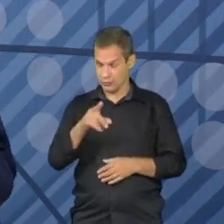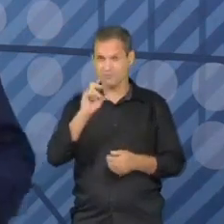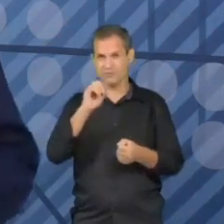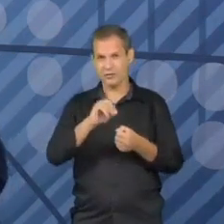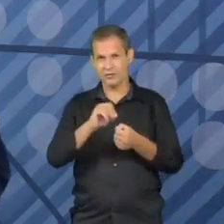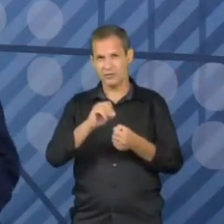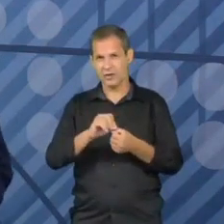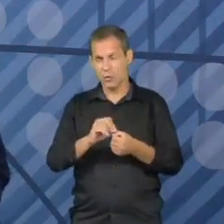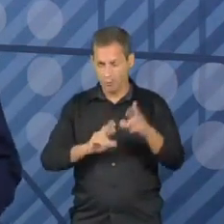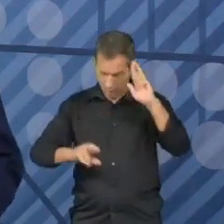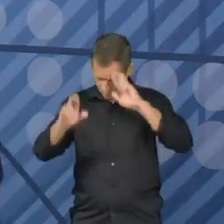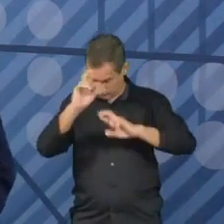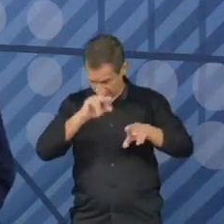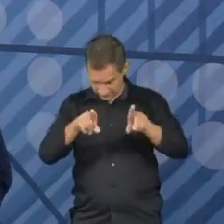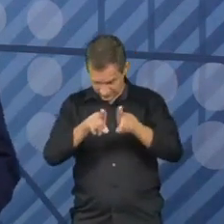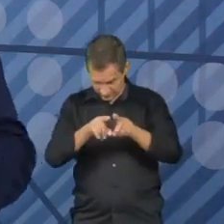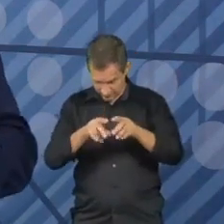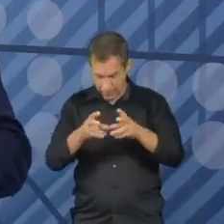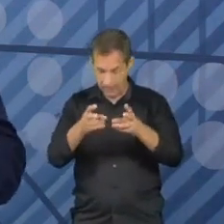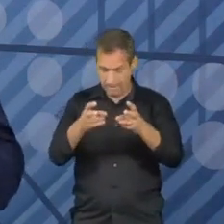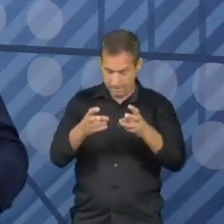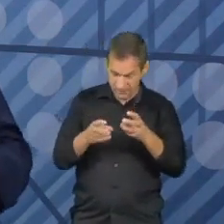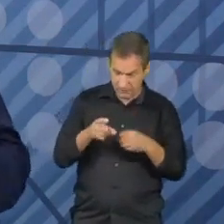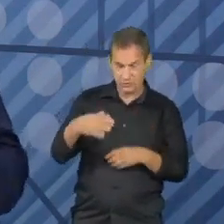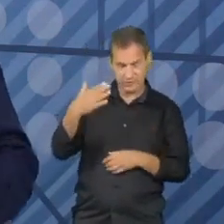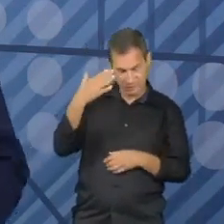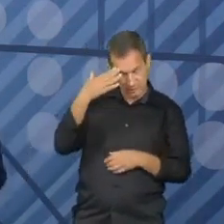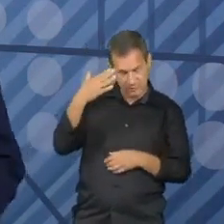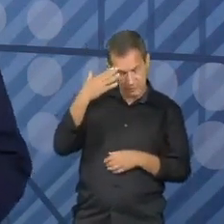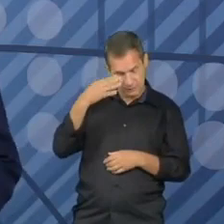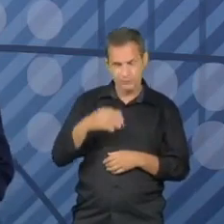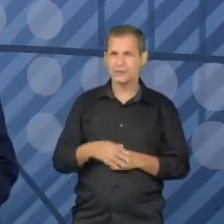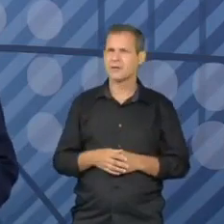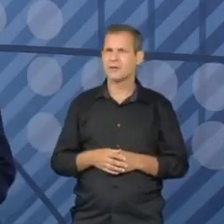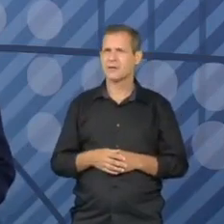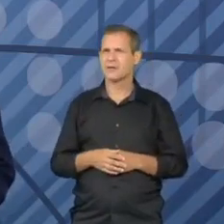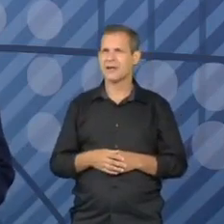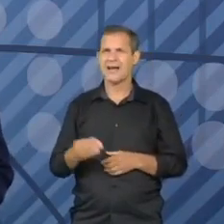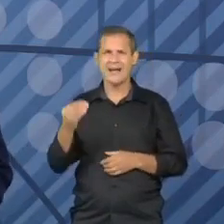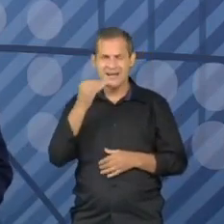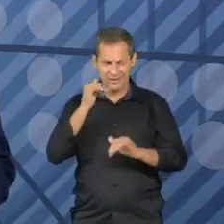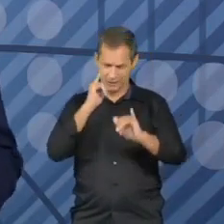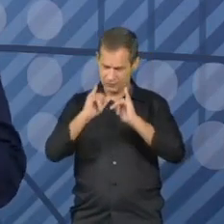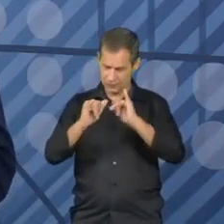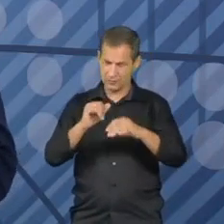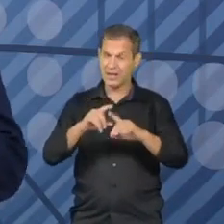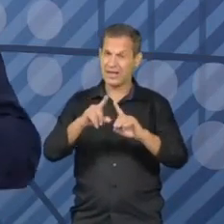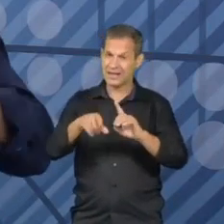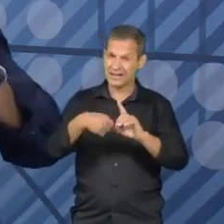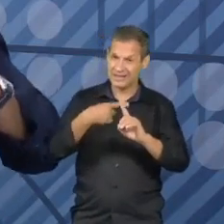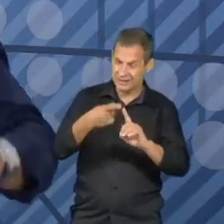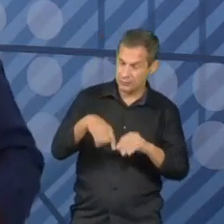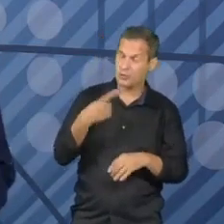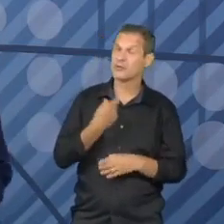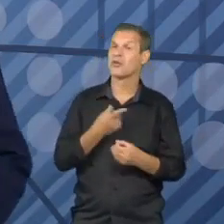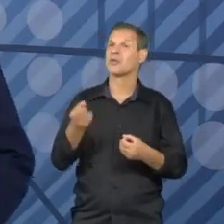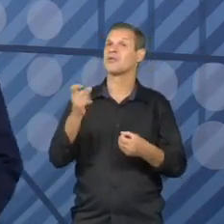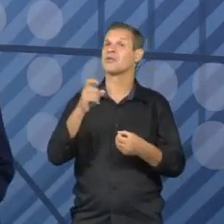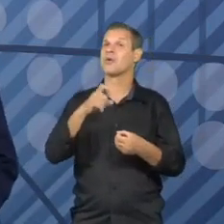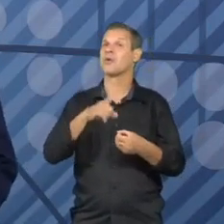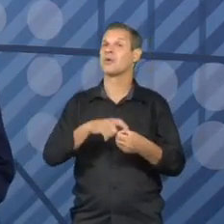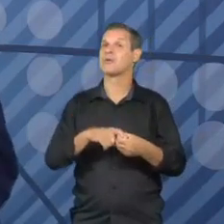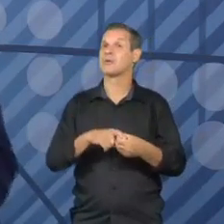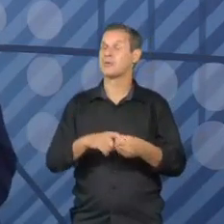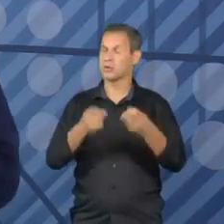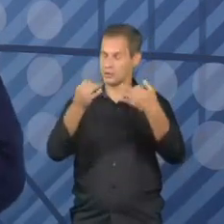fazer uma análise e também dar uma olhada no que você entende, se está bem clara essa informação, e depois a gente volta aqui com